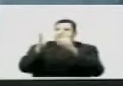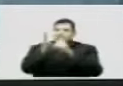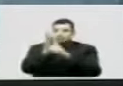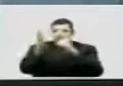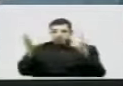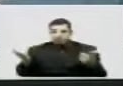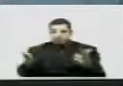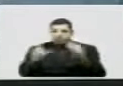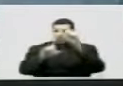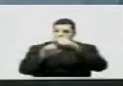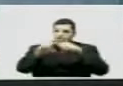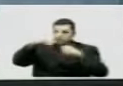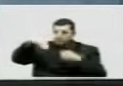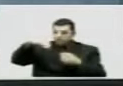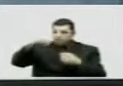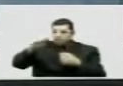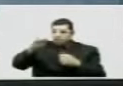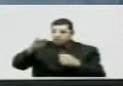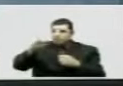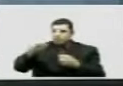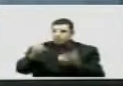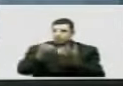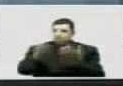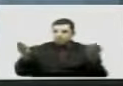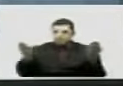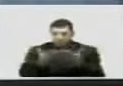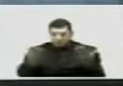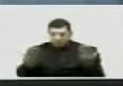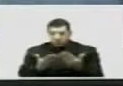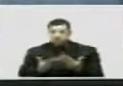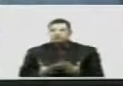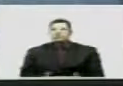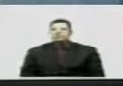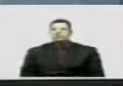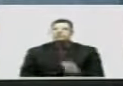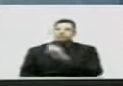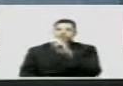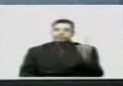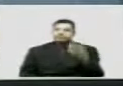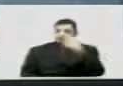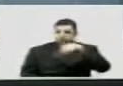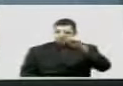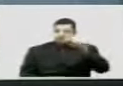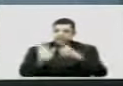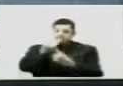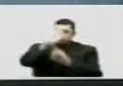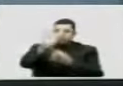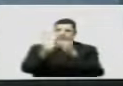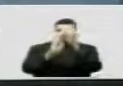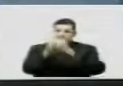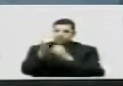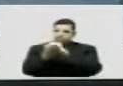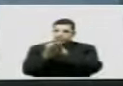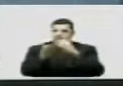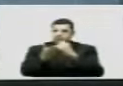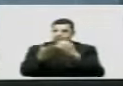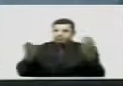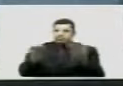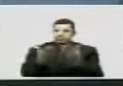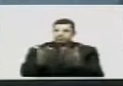jornais em maio e que até hoje não foi publicado no Diário